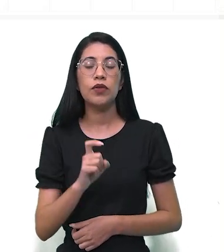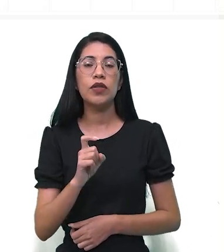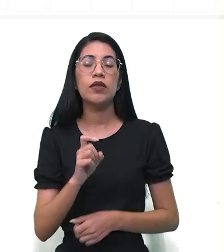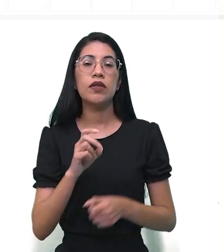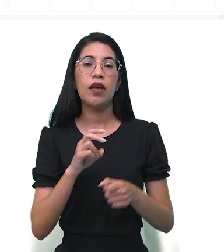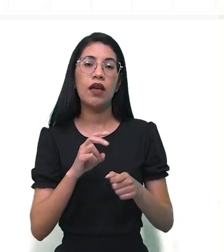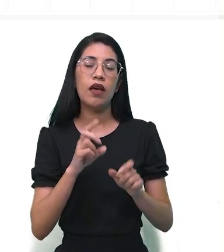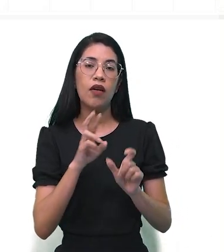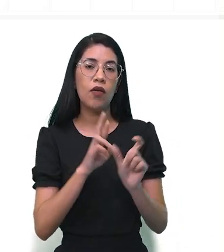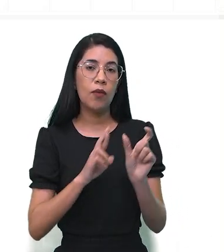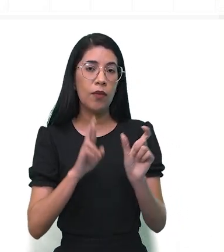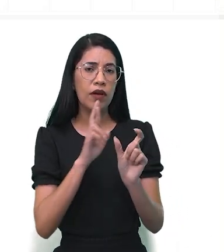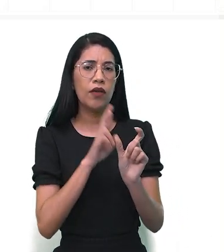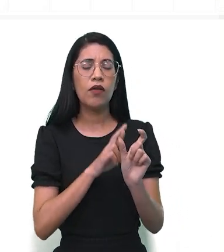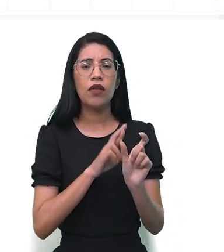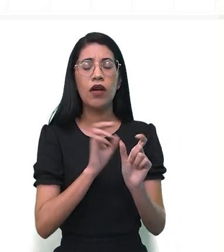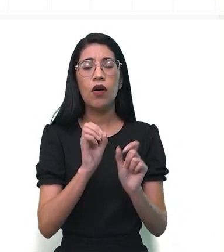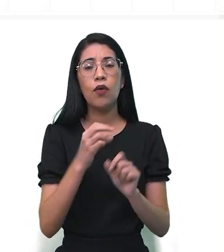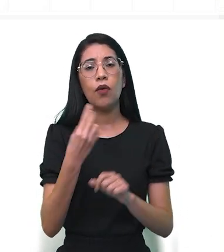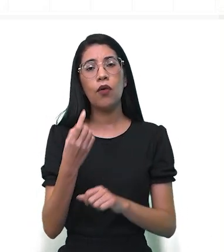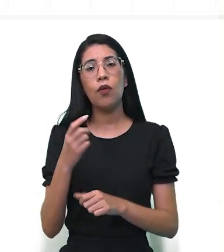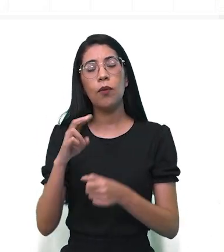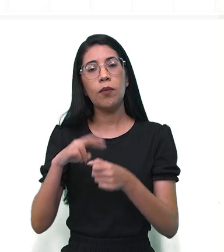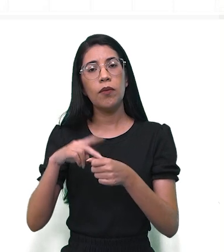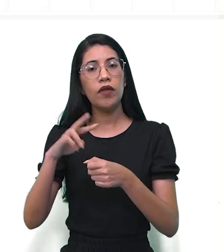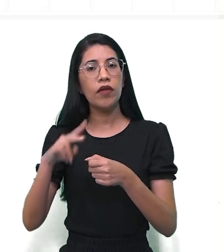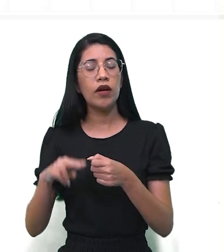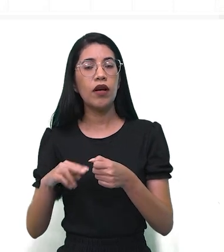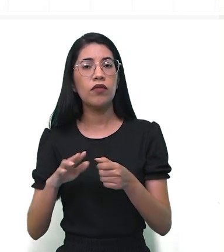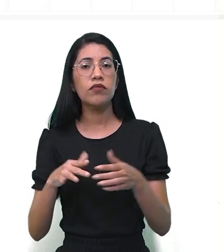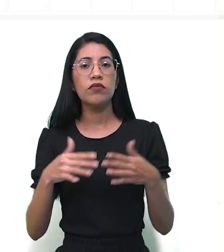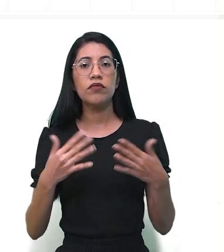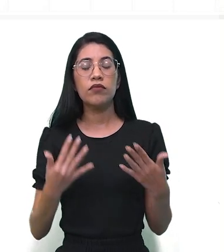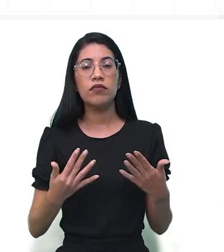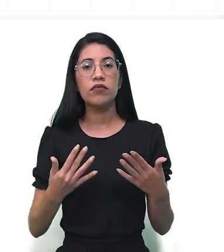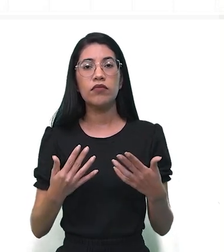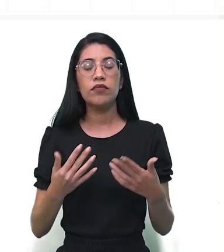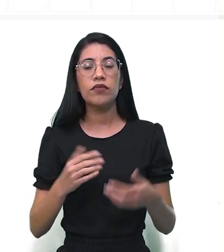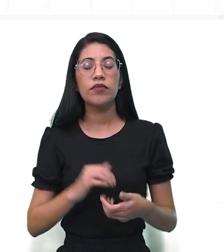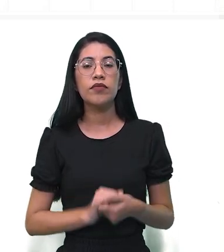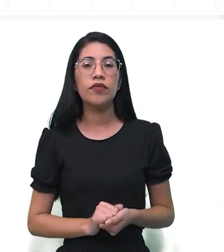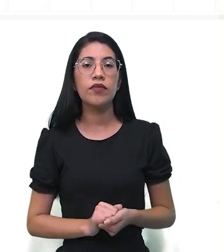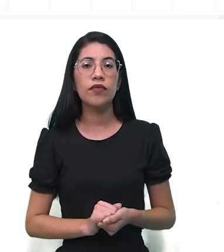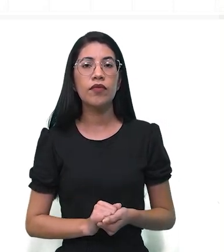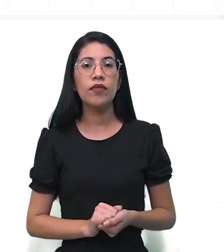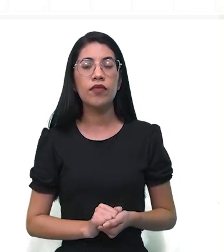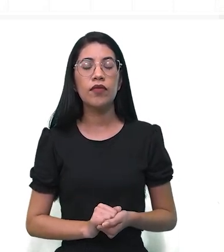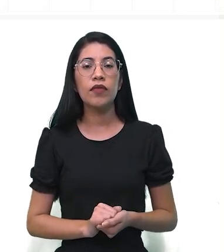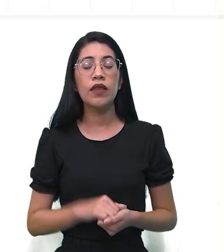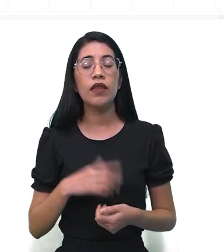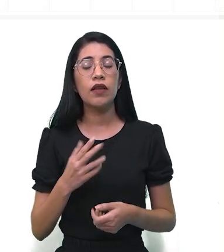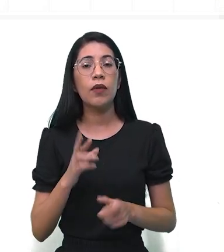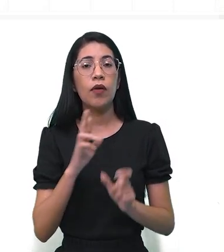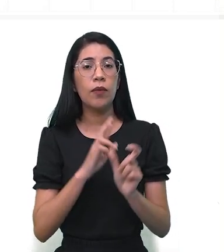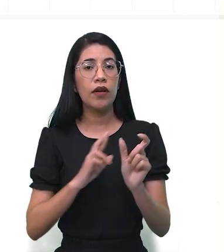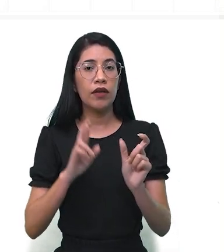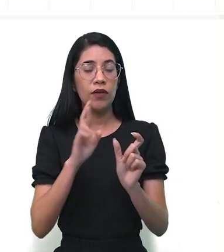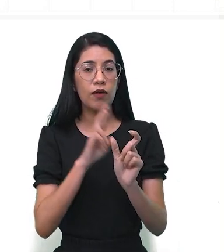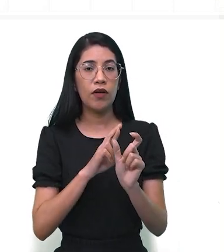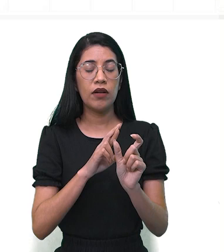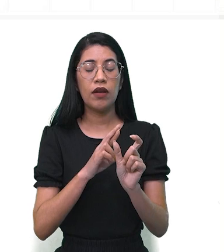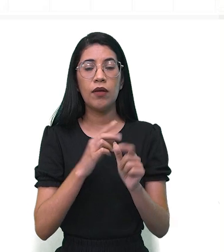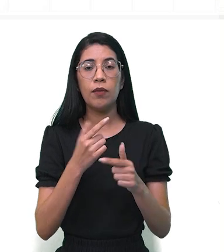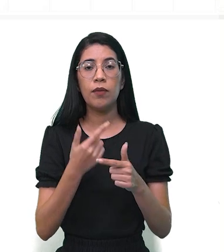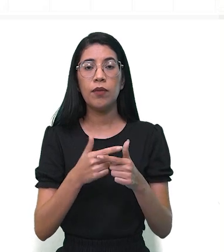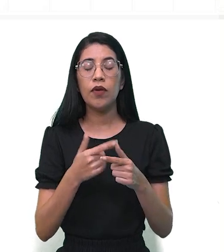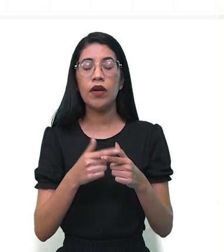uma incógnita ou ele é uma variável? O que você acha? Ele é uma incógnita, porque não